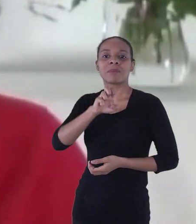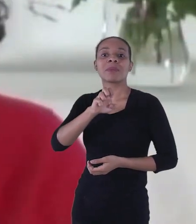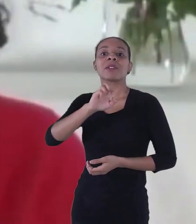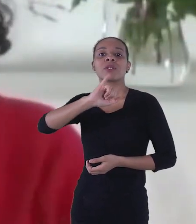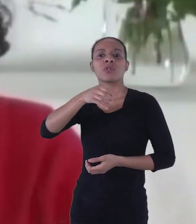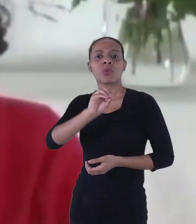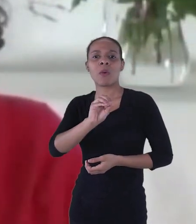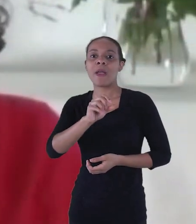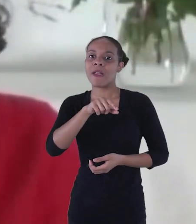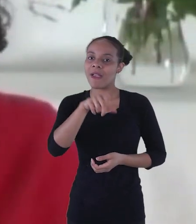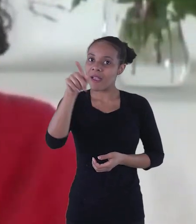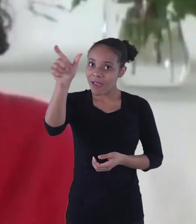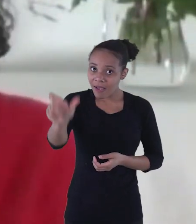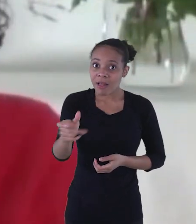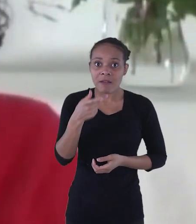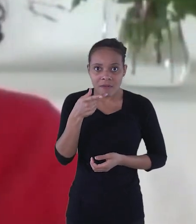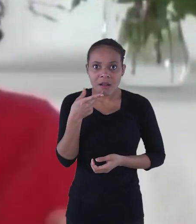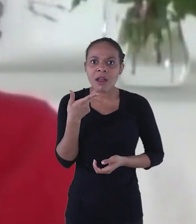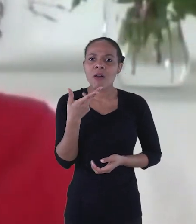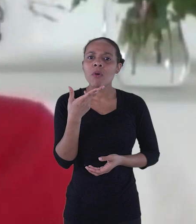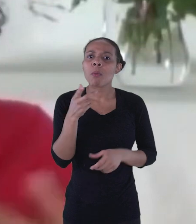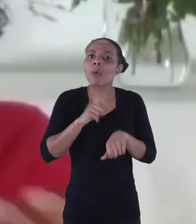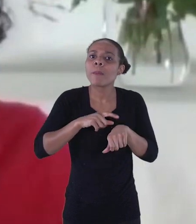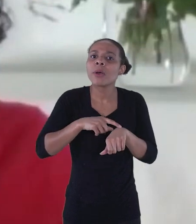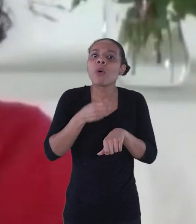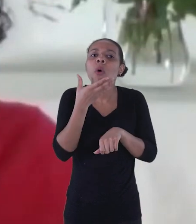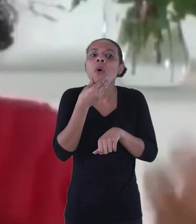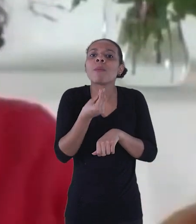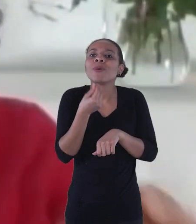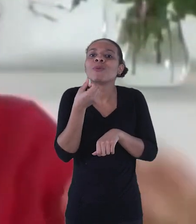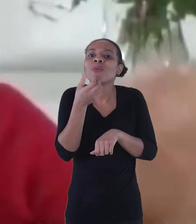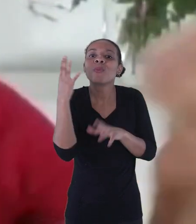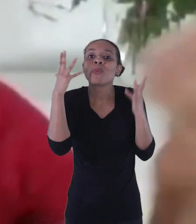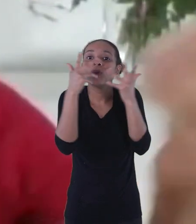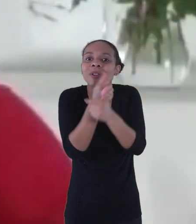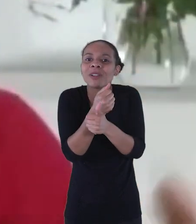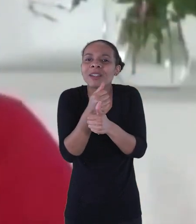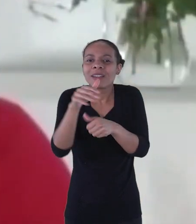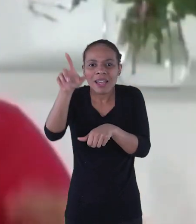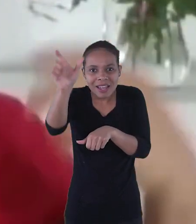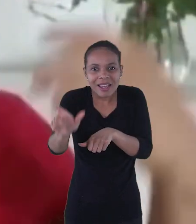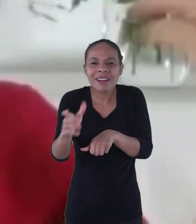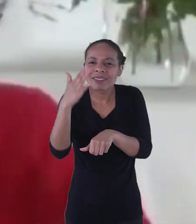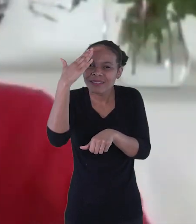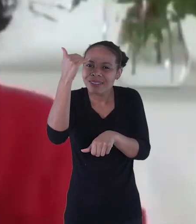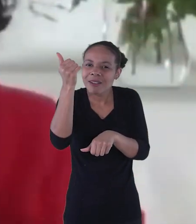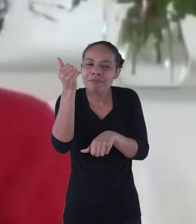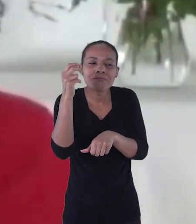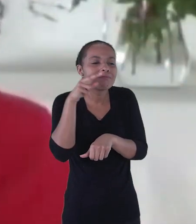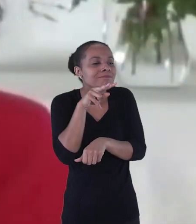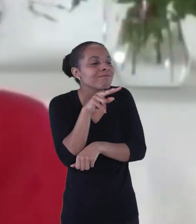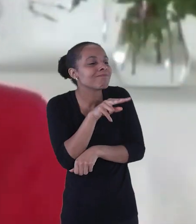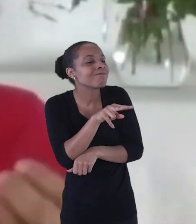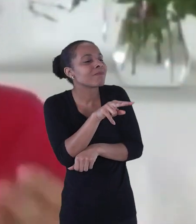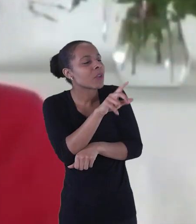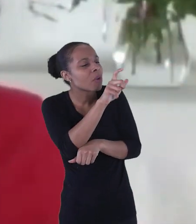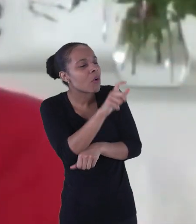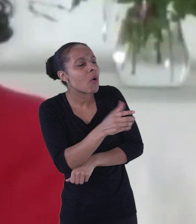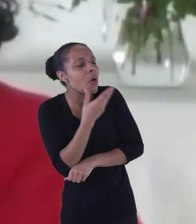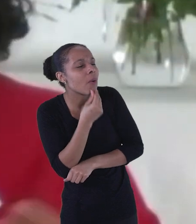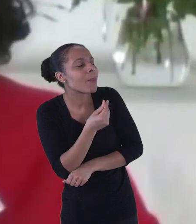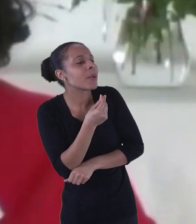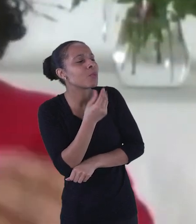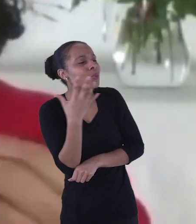que eram homens bonitos, ela sabia apreciar, por exemplo, um olhar fino de apreciar, olha que homem bonito, que voz elegante.